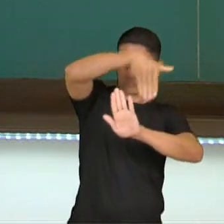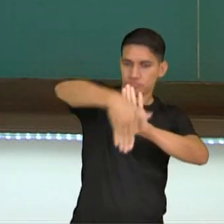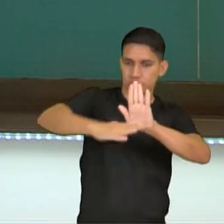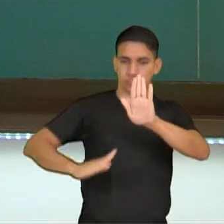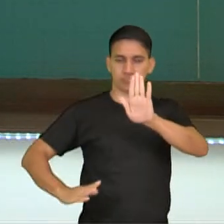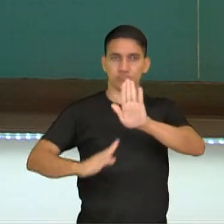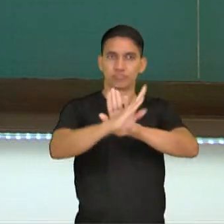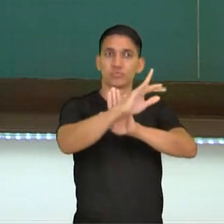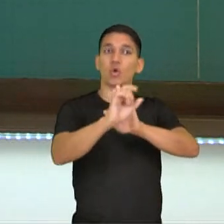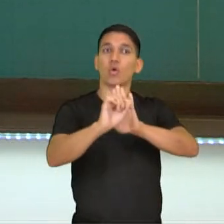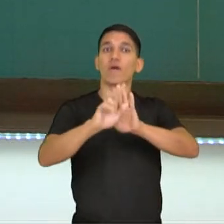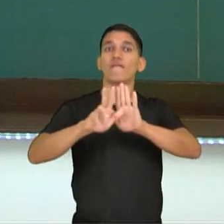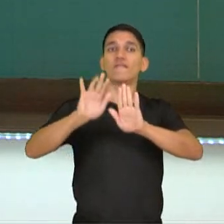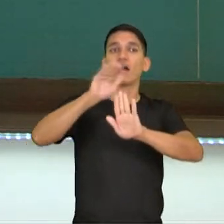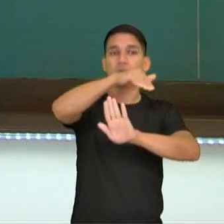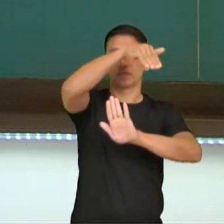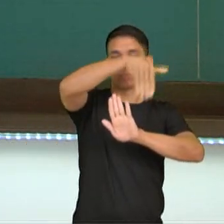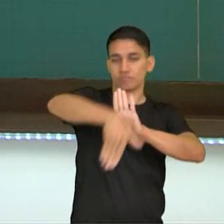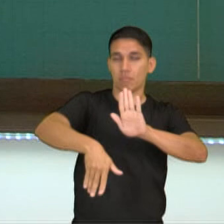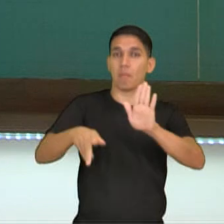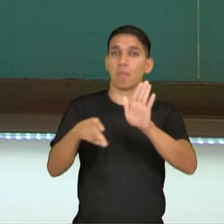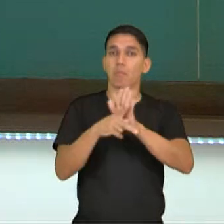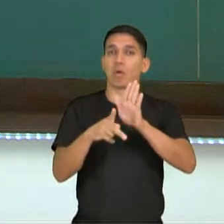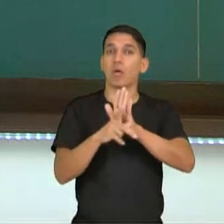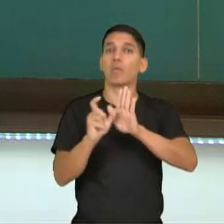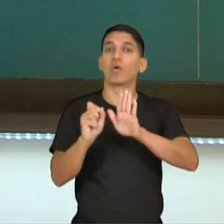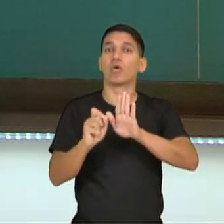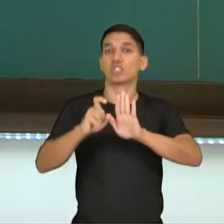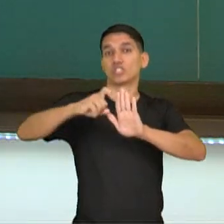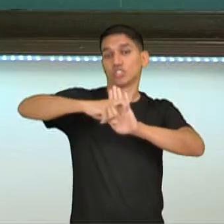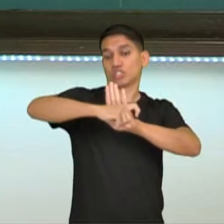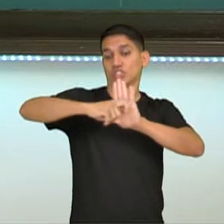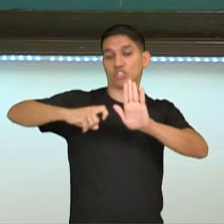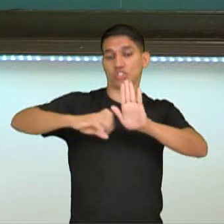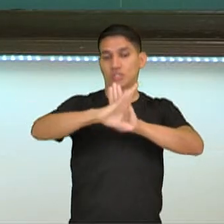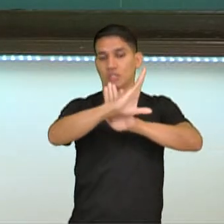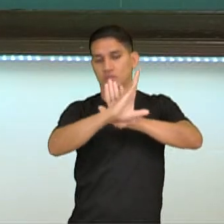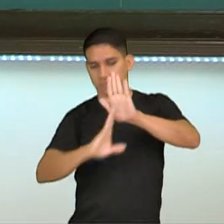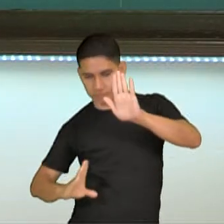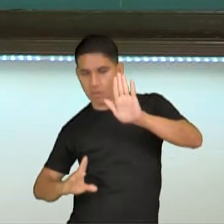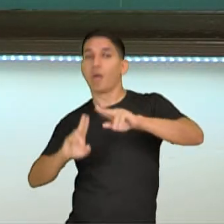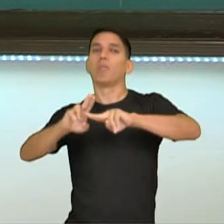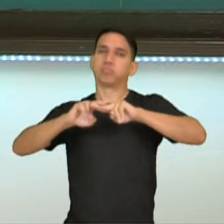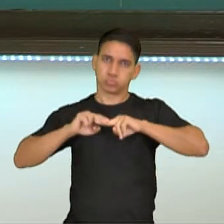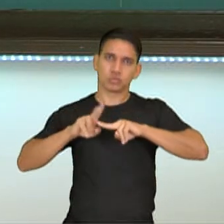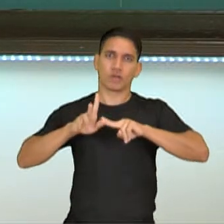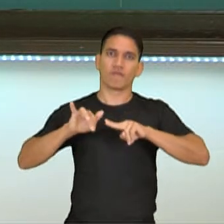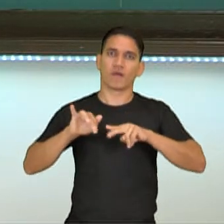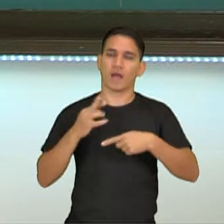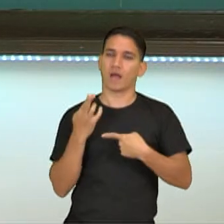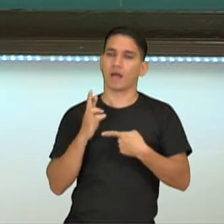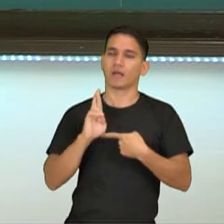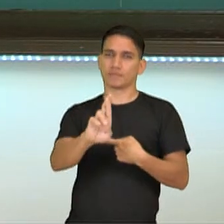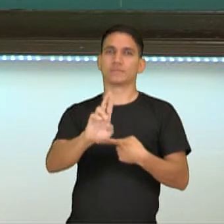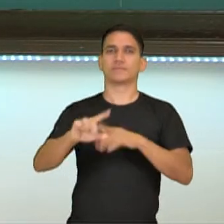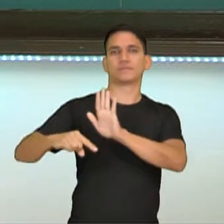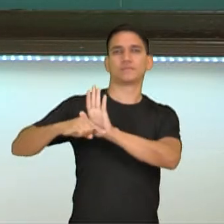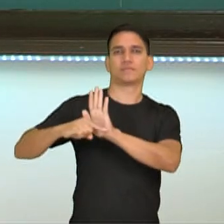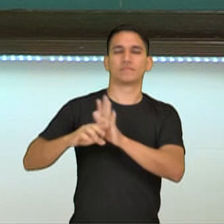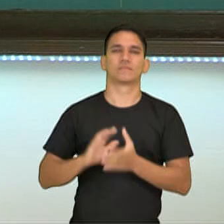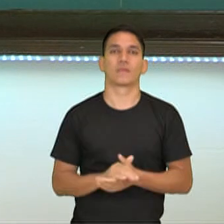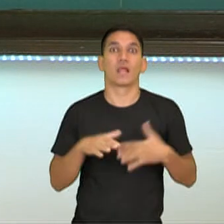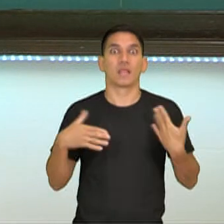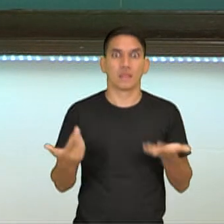vai cair para baixo do eixo X, então terá valores negativos, tá? Então, sinal positivo de